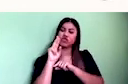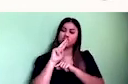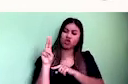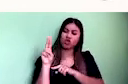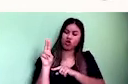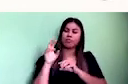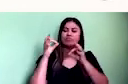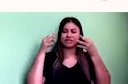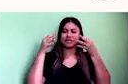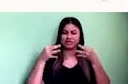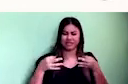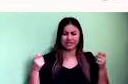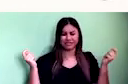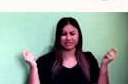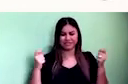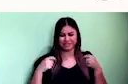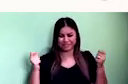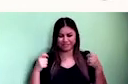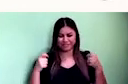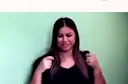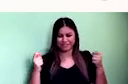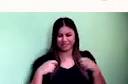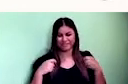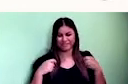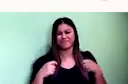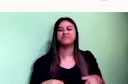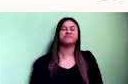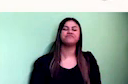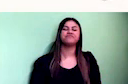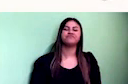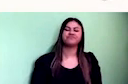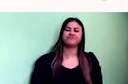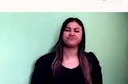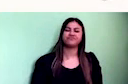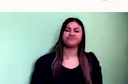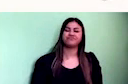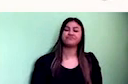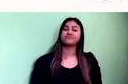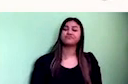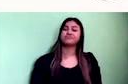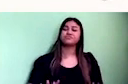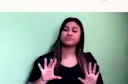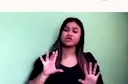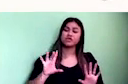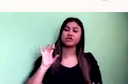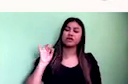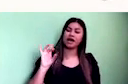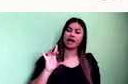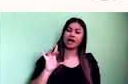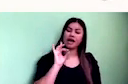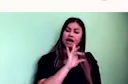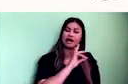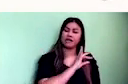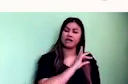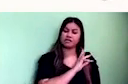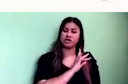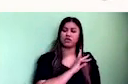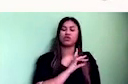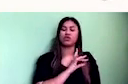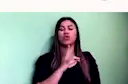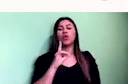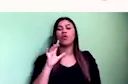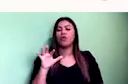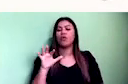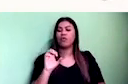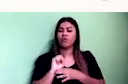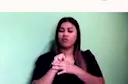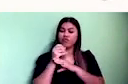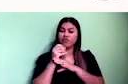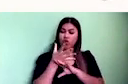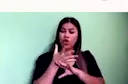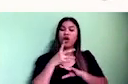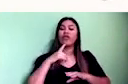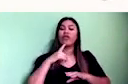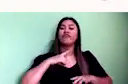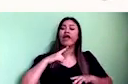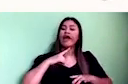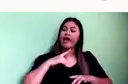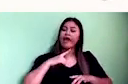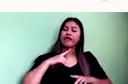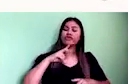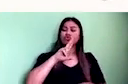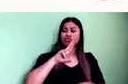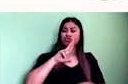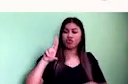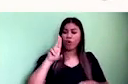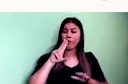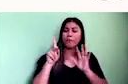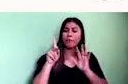ativo, de indicação da planta. Tá? Então, para cada plantinha existe um nome científico e ele deve vir, se você